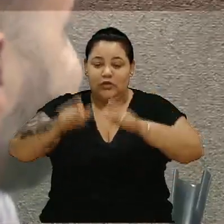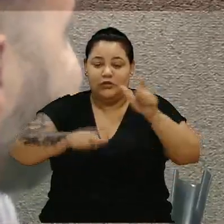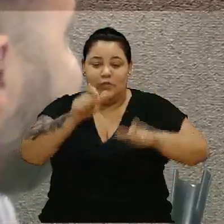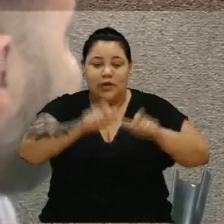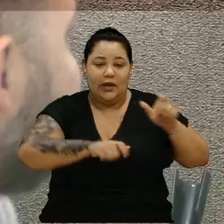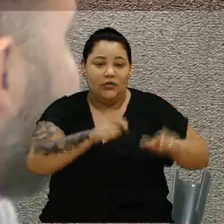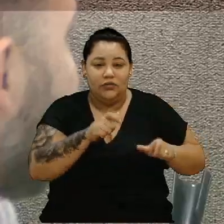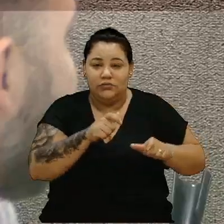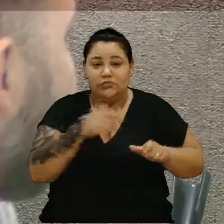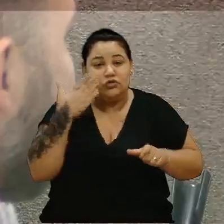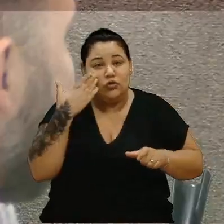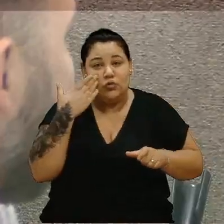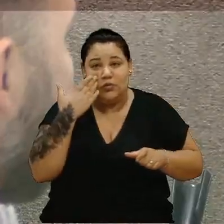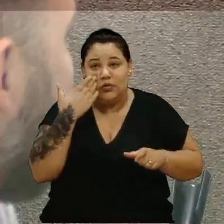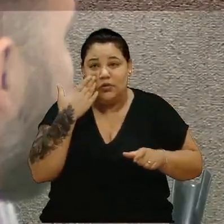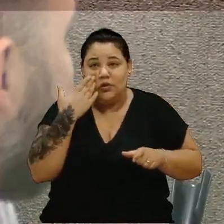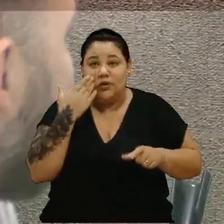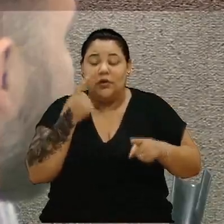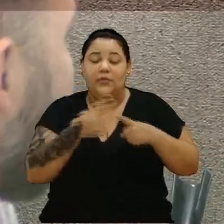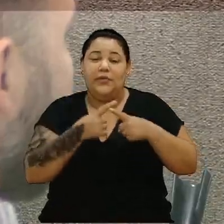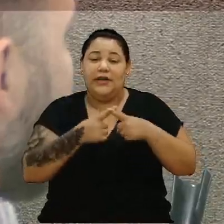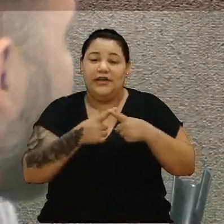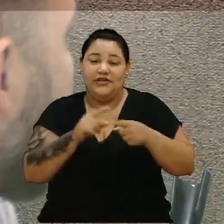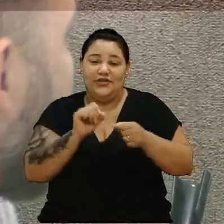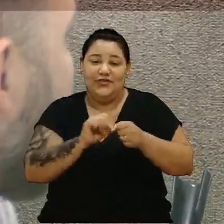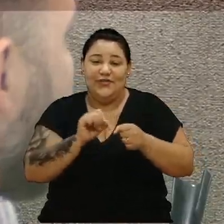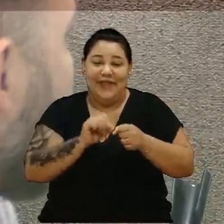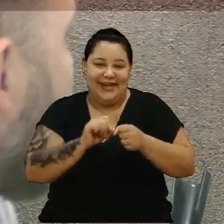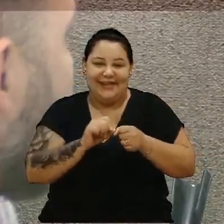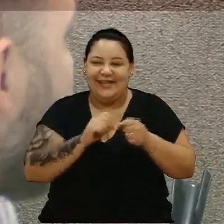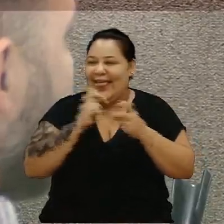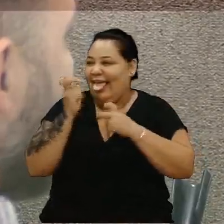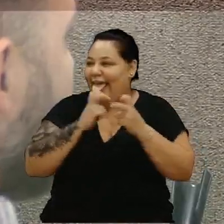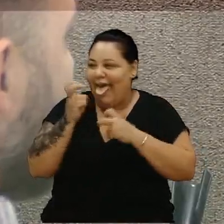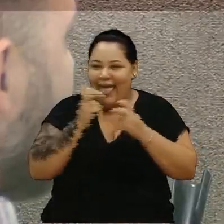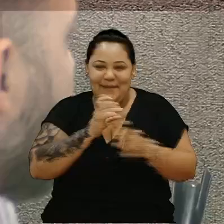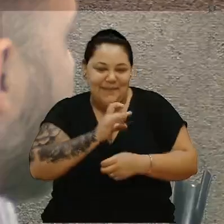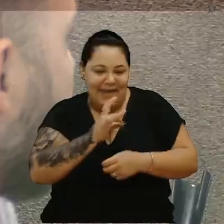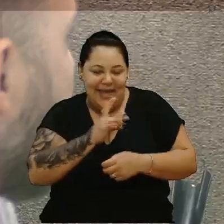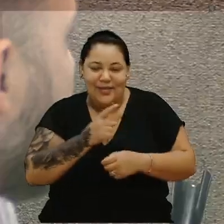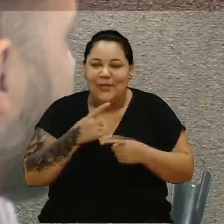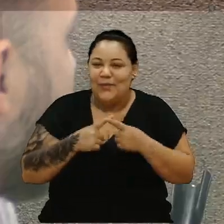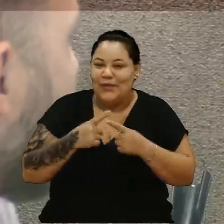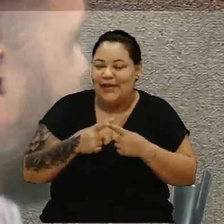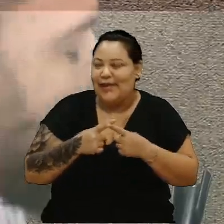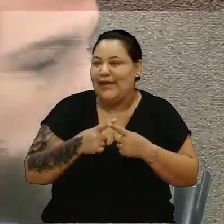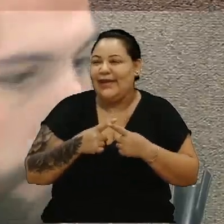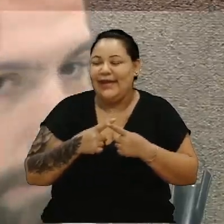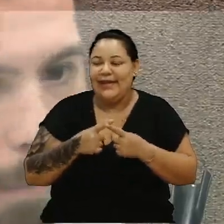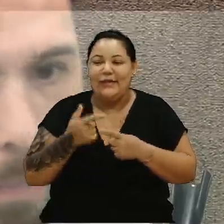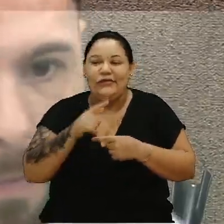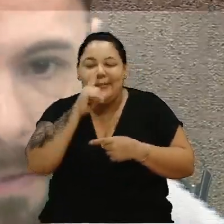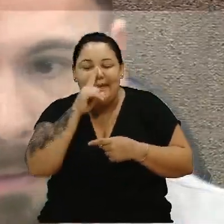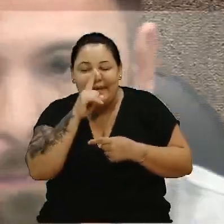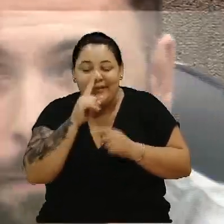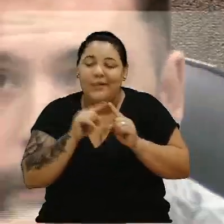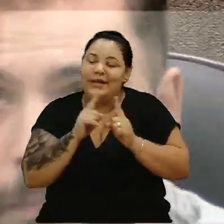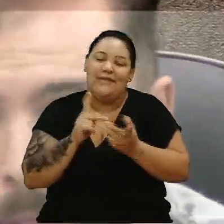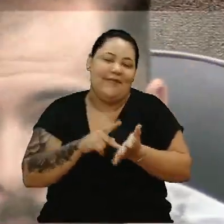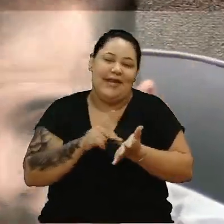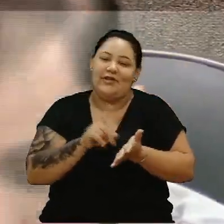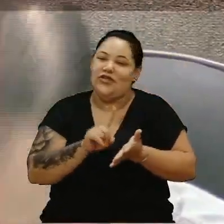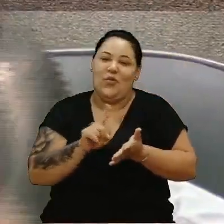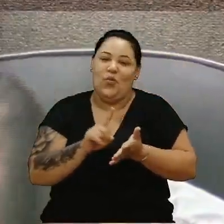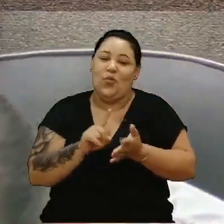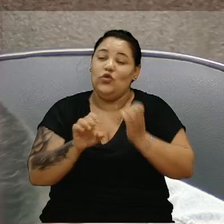gente parece que às vezes a gente fez um tumulto por uma coisa que não teve perigo, né? As pessoas lá no